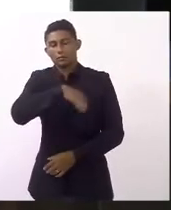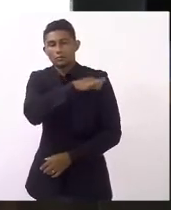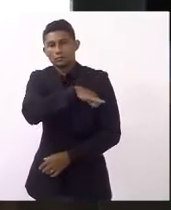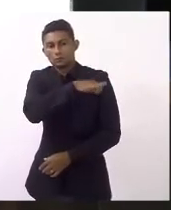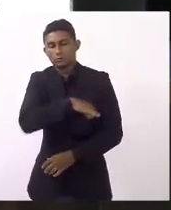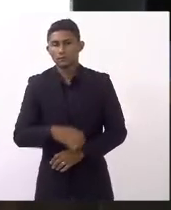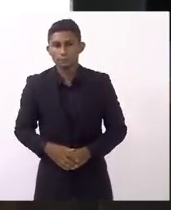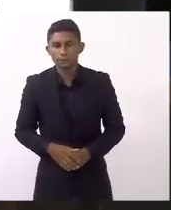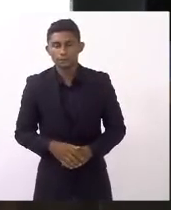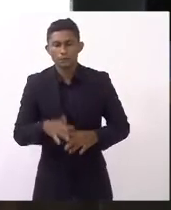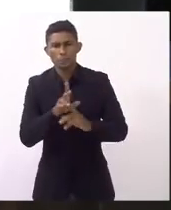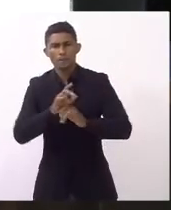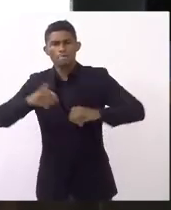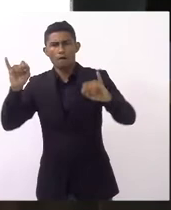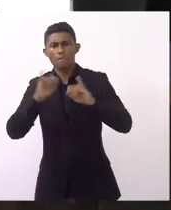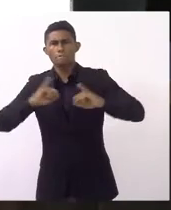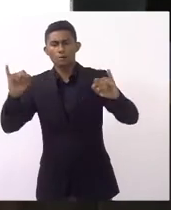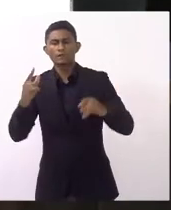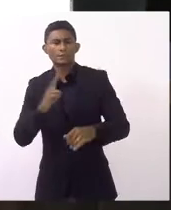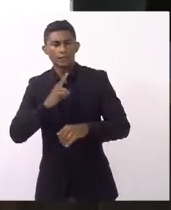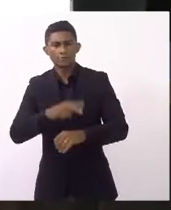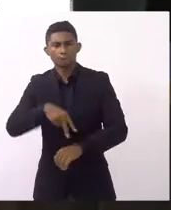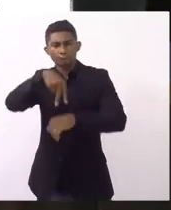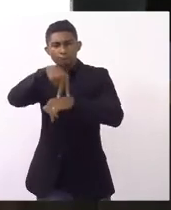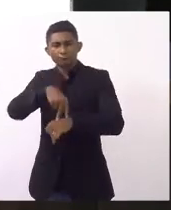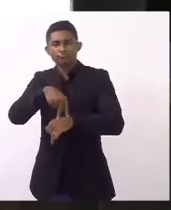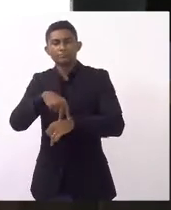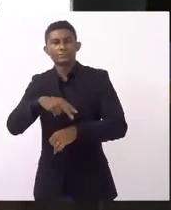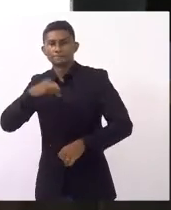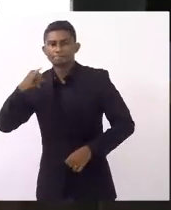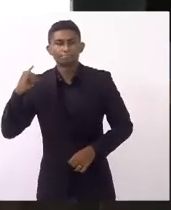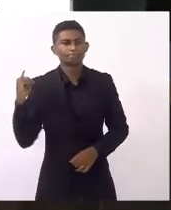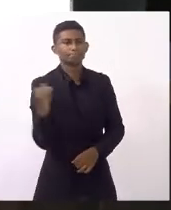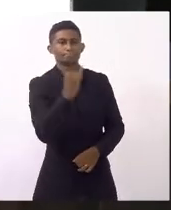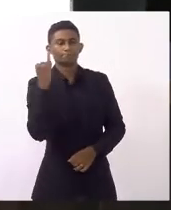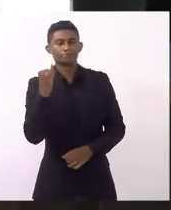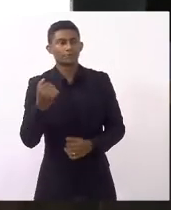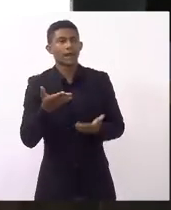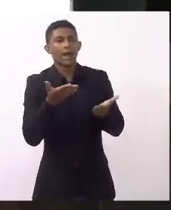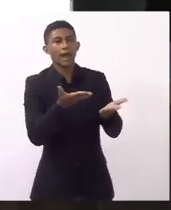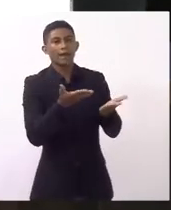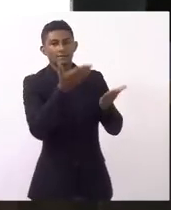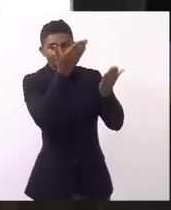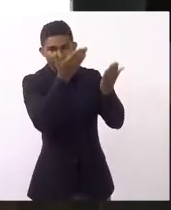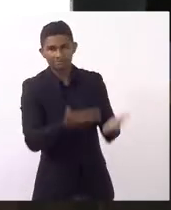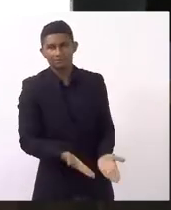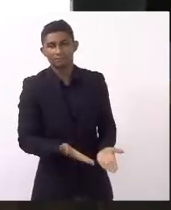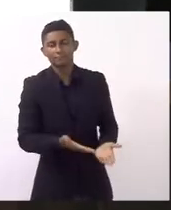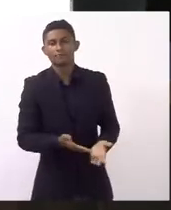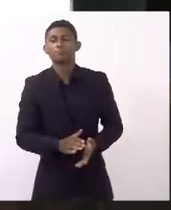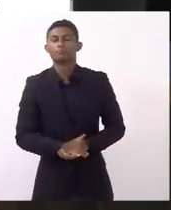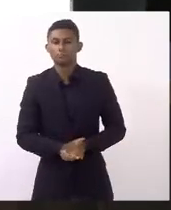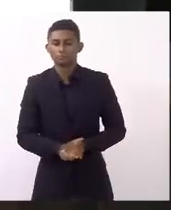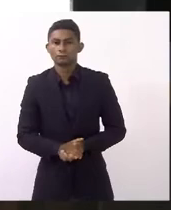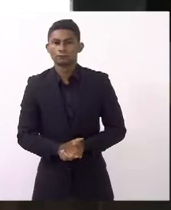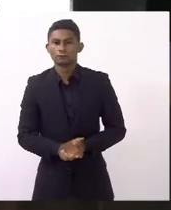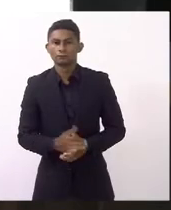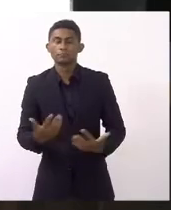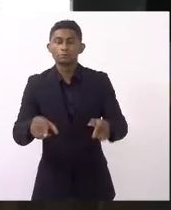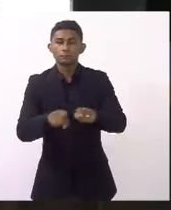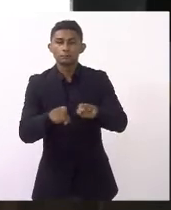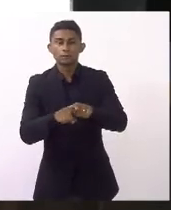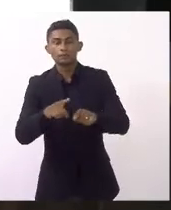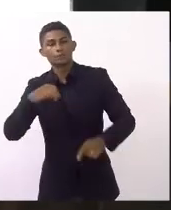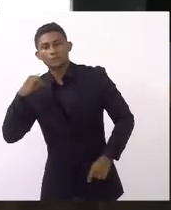campanha essa que teve um protagonismo fundamental de mãe mini azia não menos